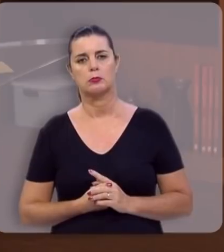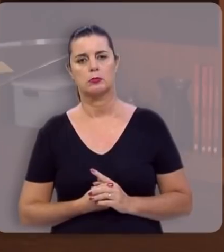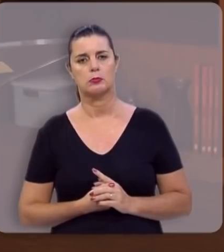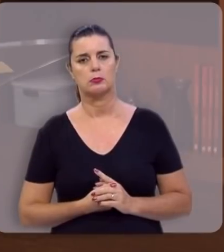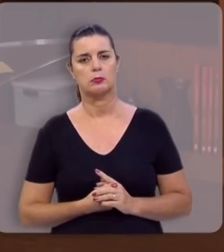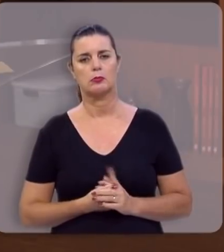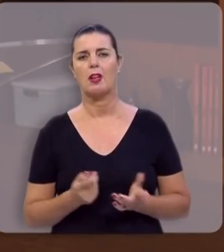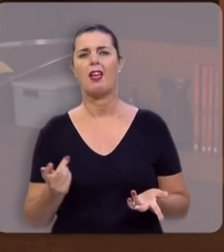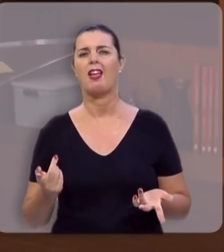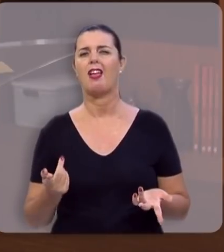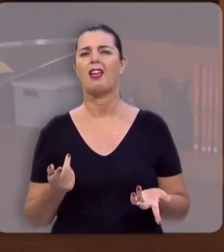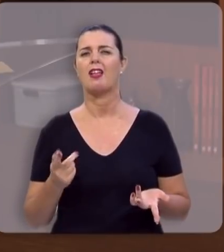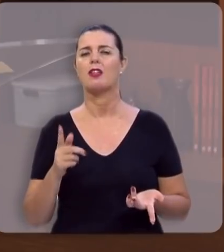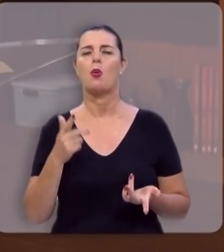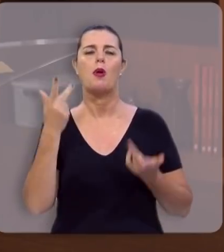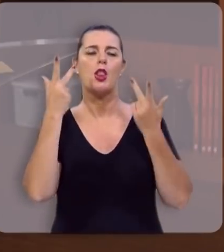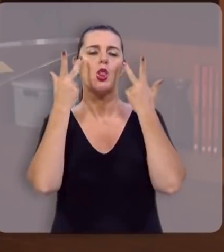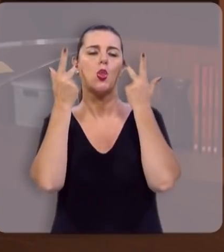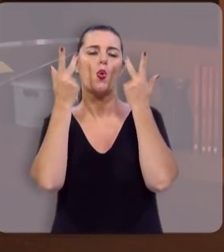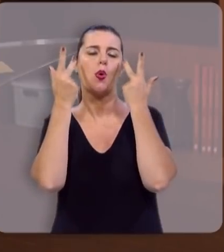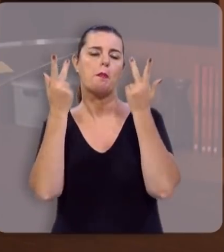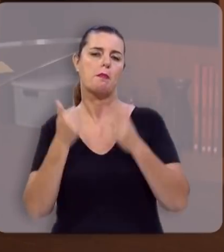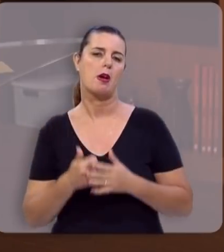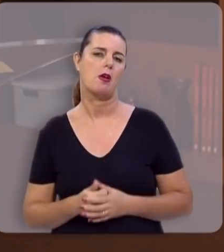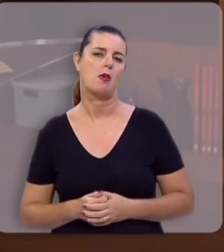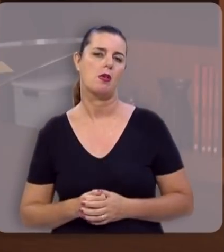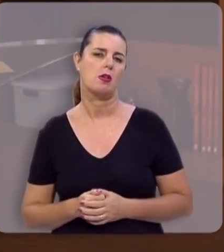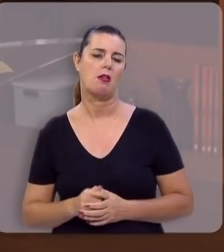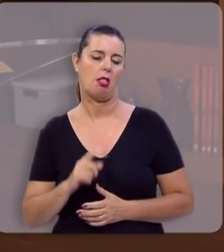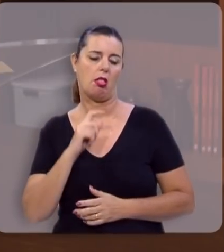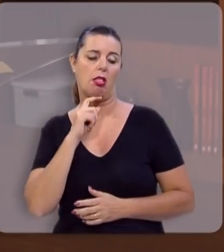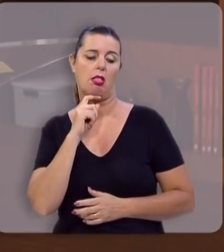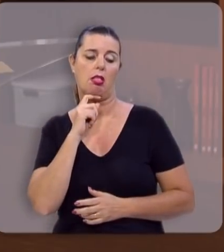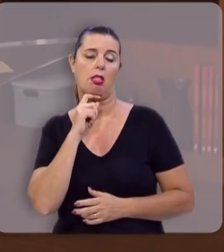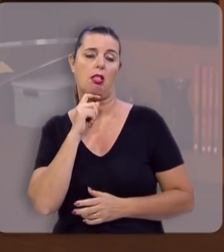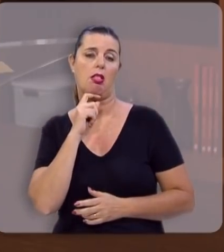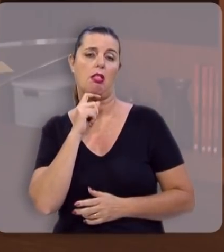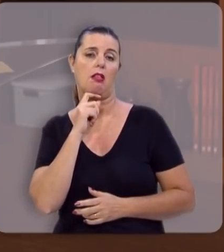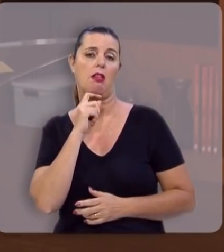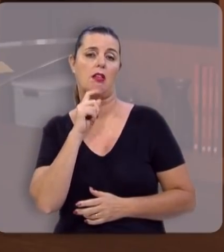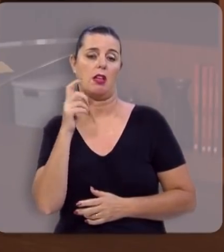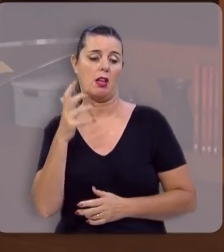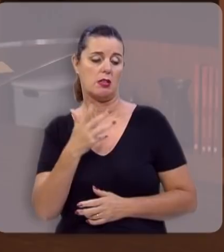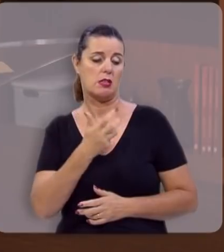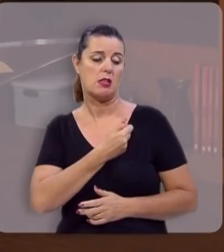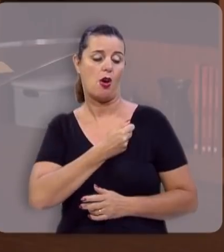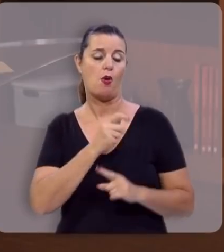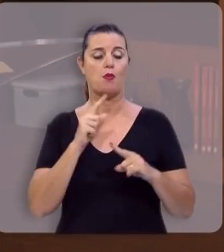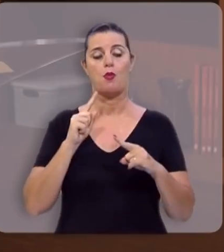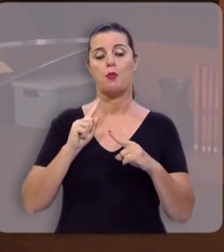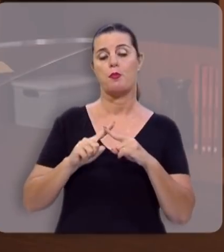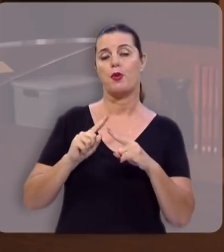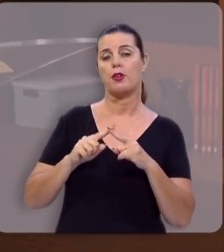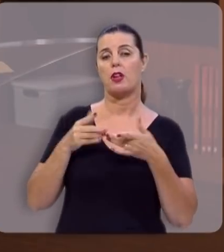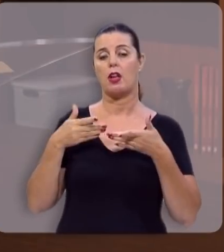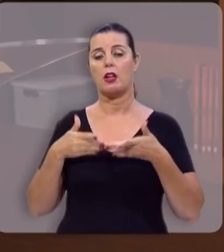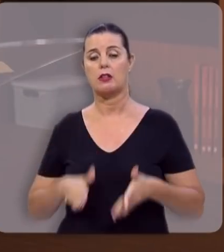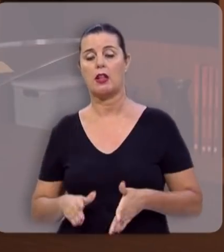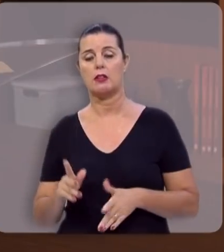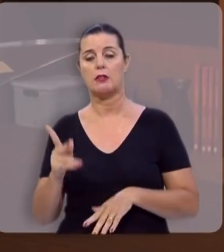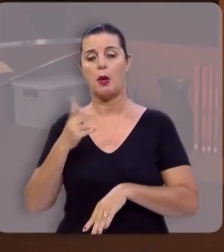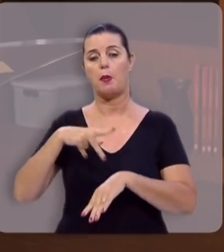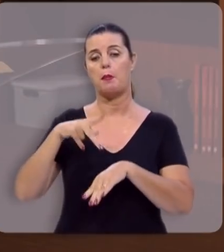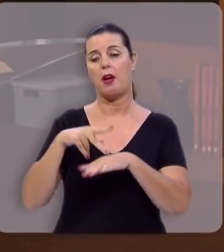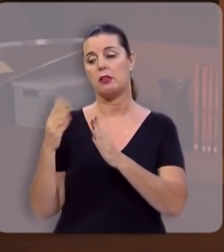Não é coisa natural, não é. Ninguém é salvo porque nasceu num país cristão,